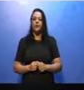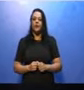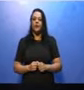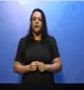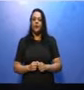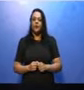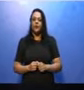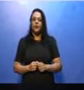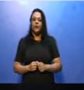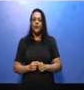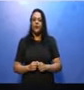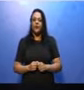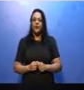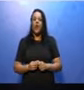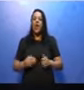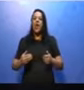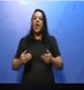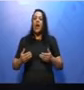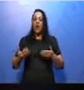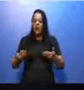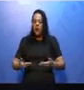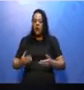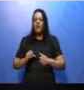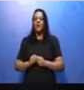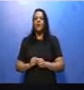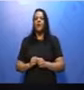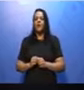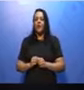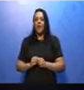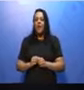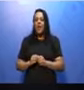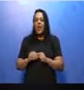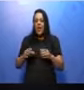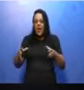A oração subordinada adjetiva restritiva.